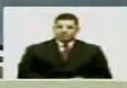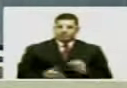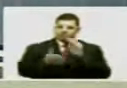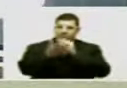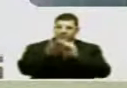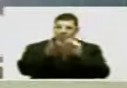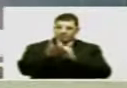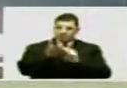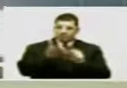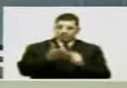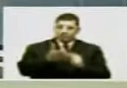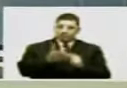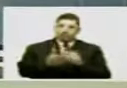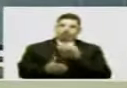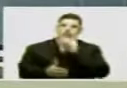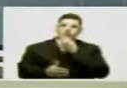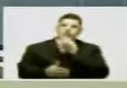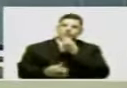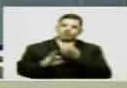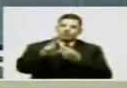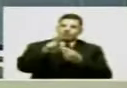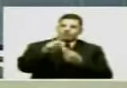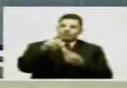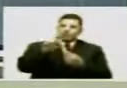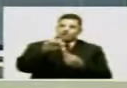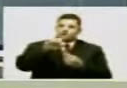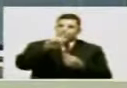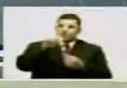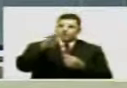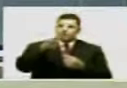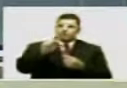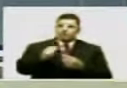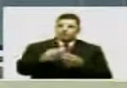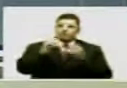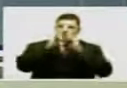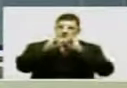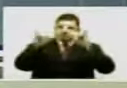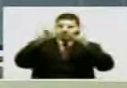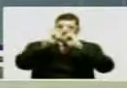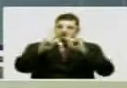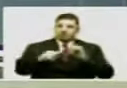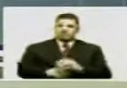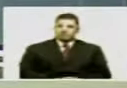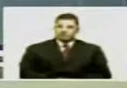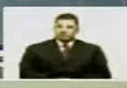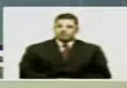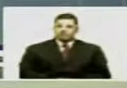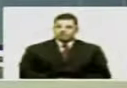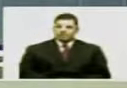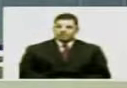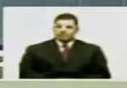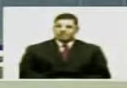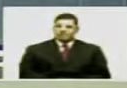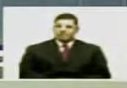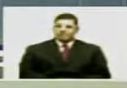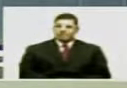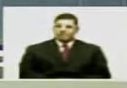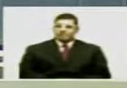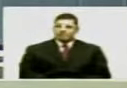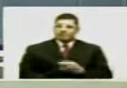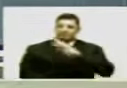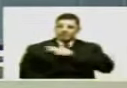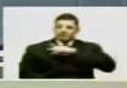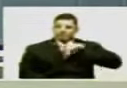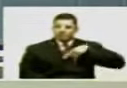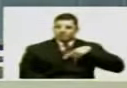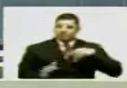assinado pelo senhor Raul Zaidan, em que ele informa ao Ministério Público Federal,